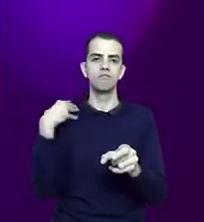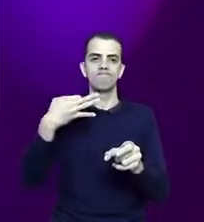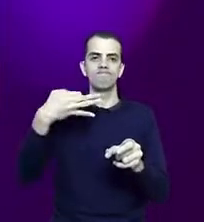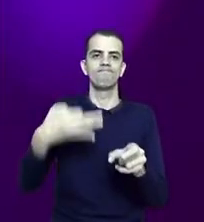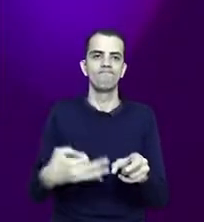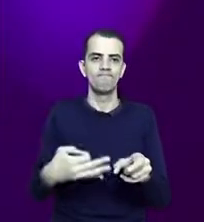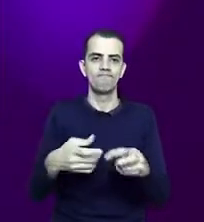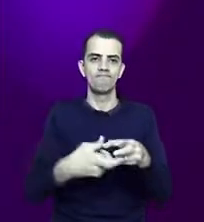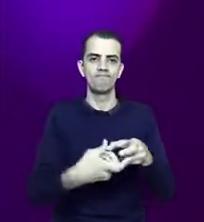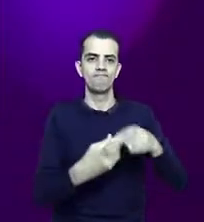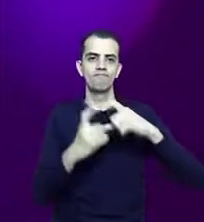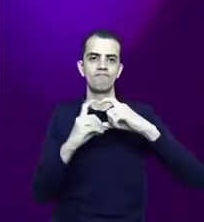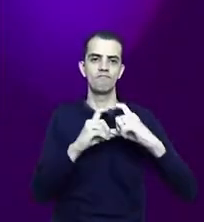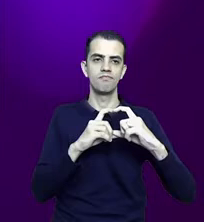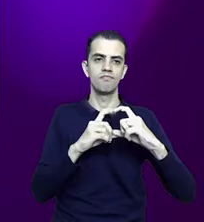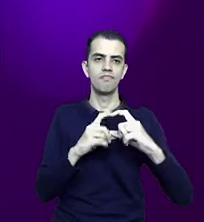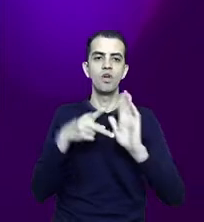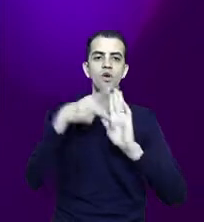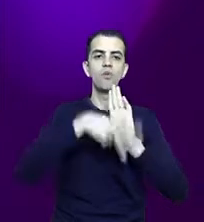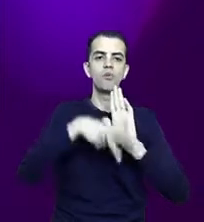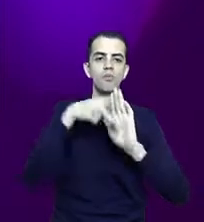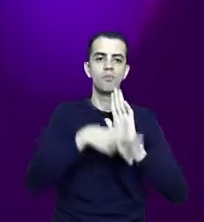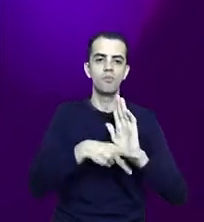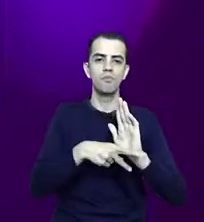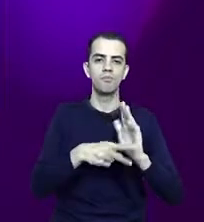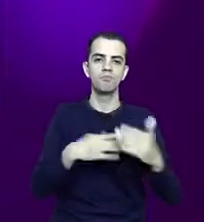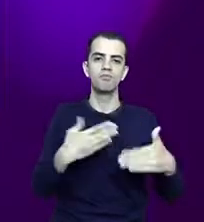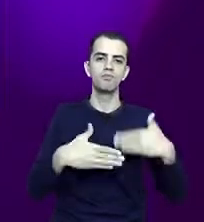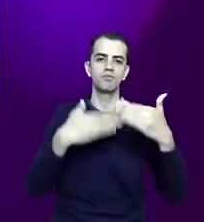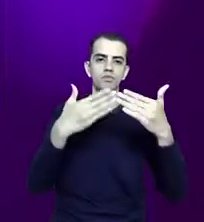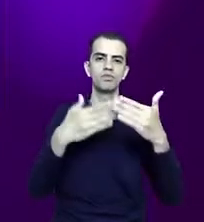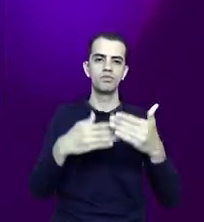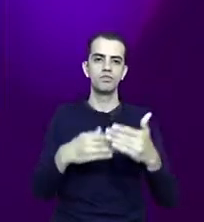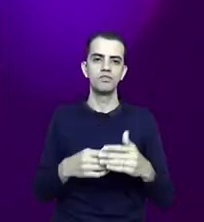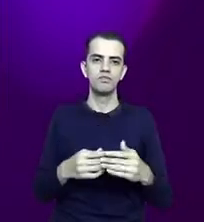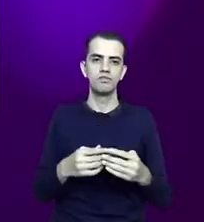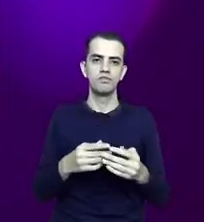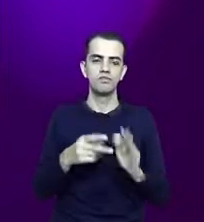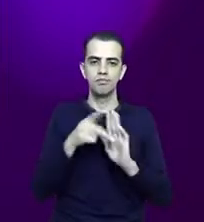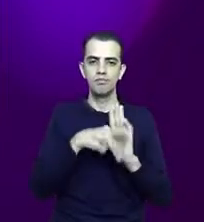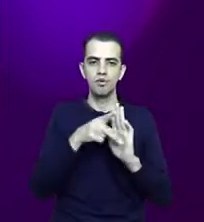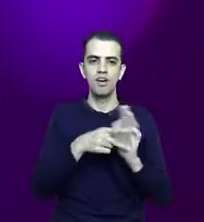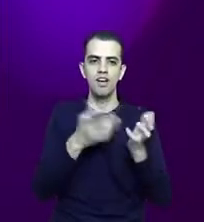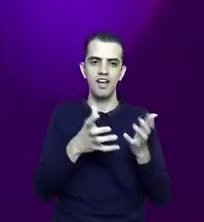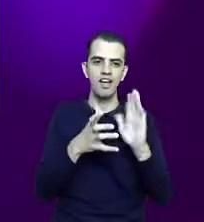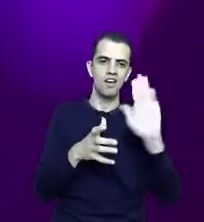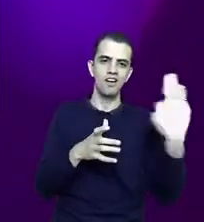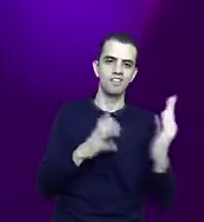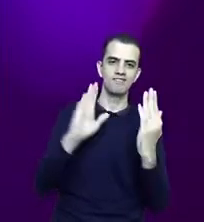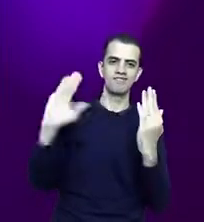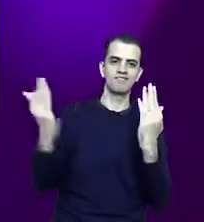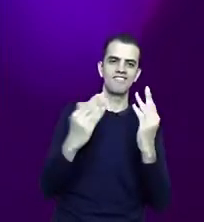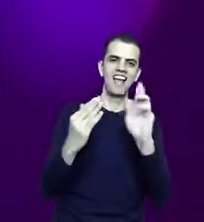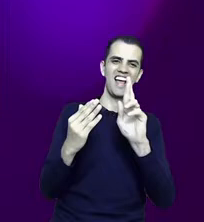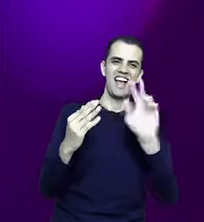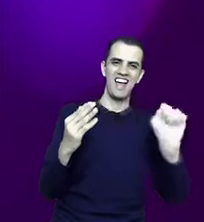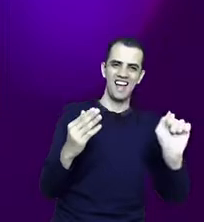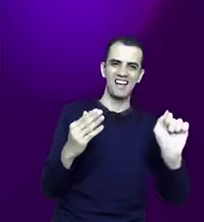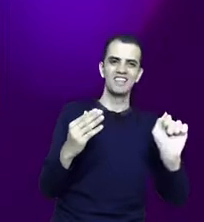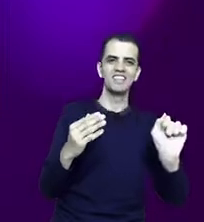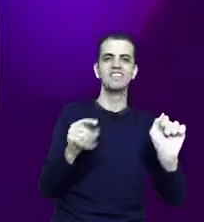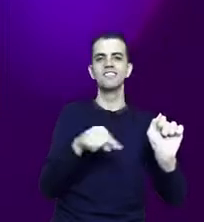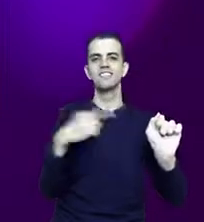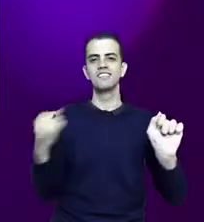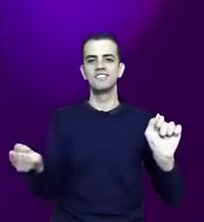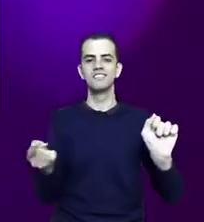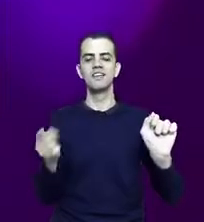Esse é o nosso projeto, que já está na Plataforma Brasil, que é um projeto que a gente busca comparar o uso desse programa da realidade aumentada, justamente com